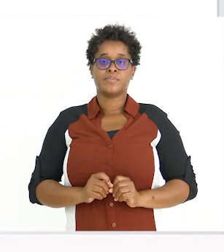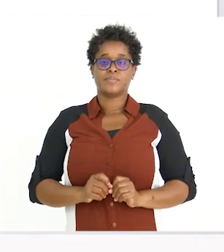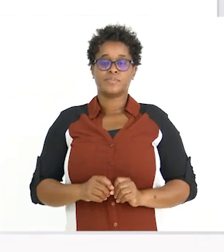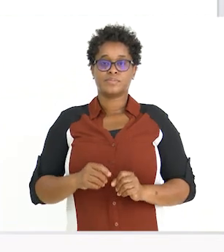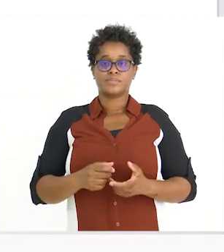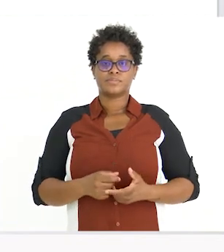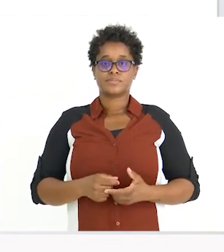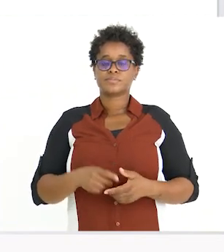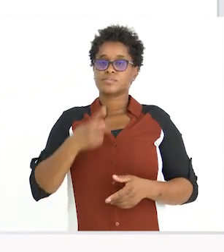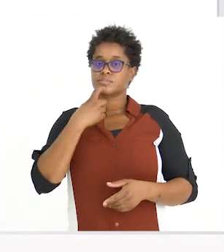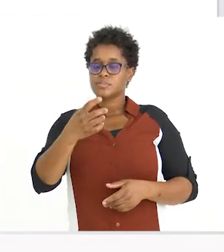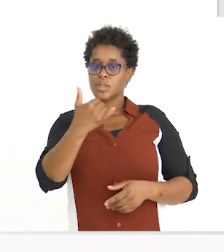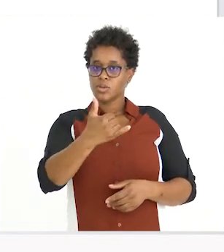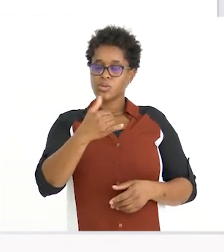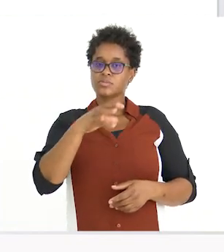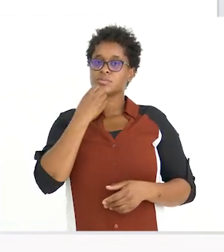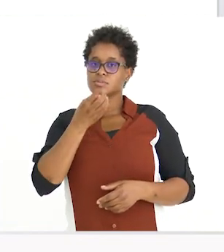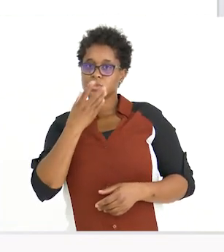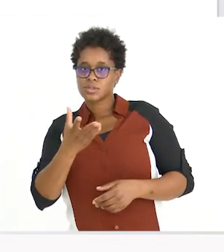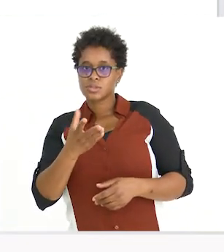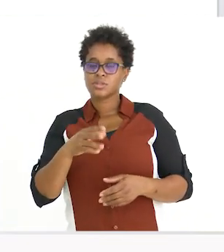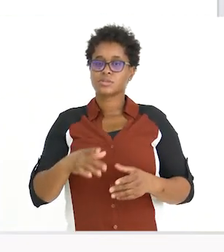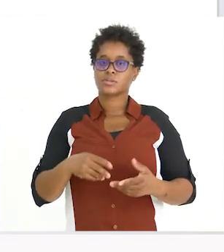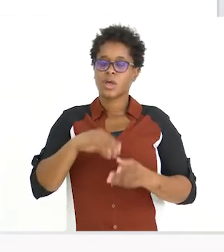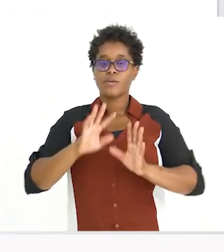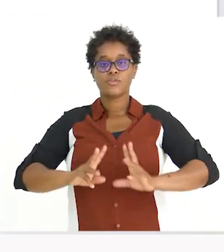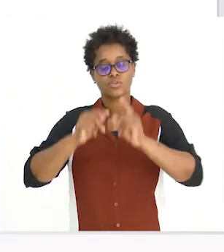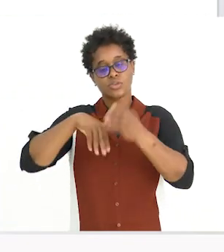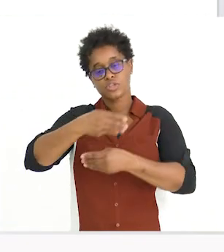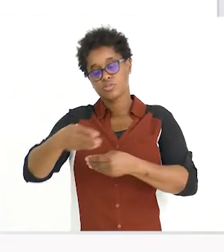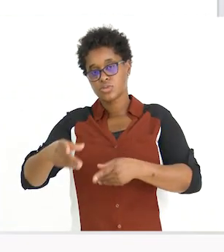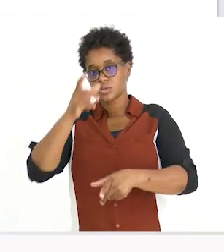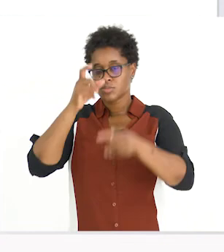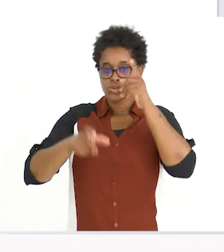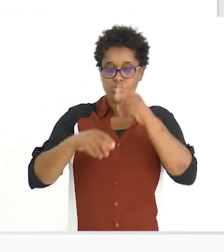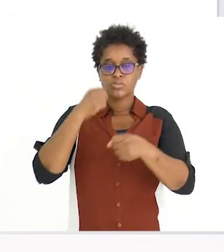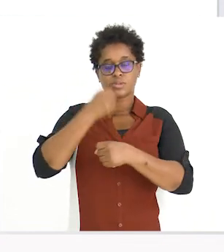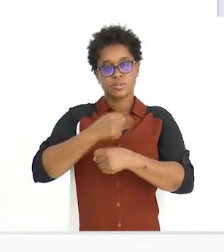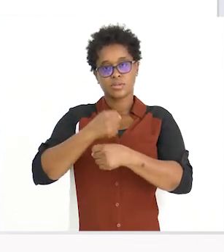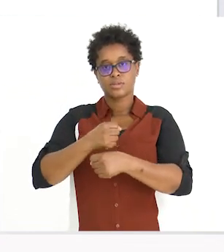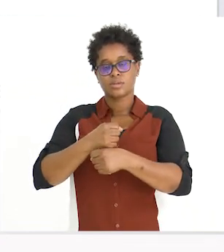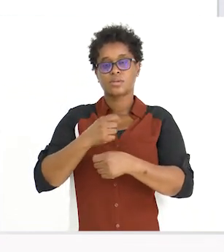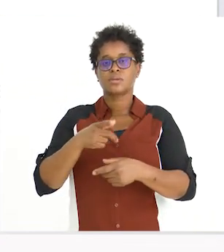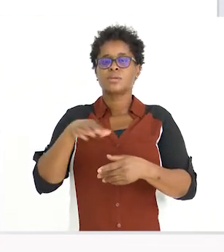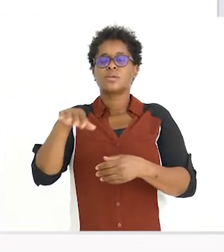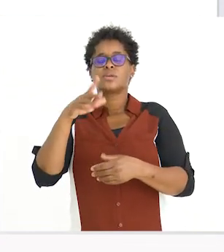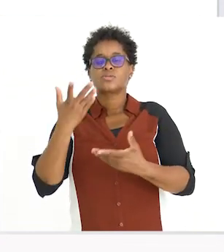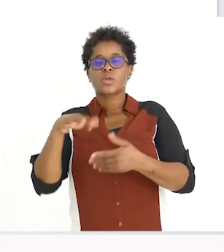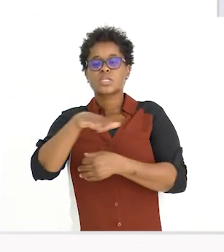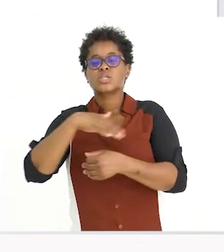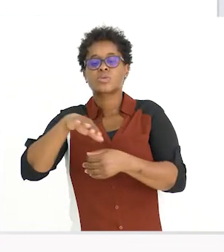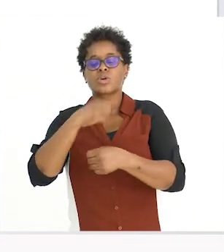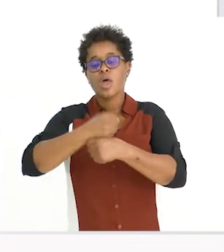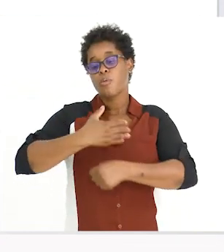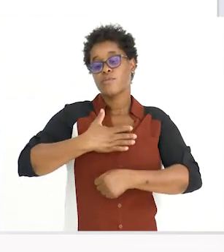Pergunta 2. Comente a evolução da distribuição de empregados segundo situação na profissão.